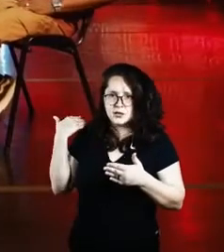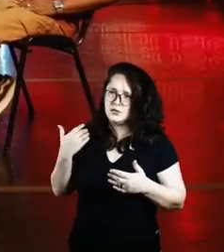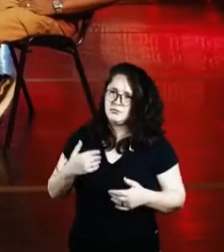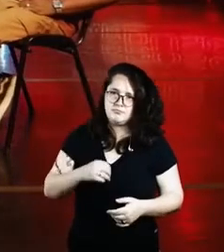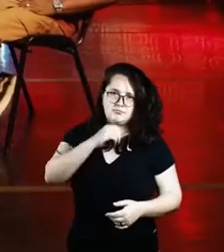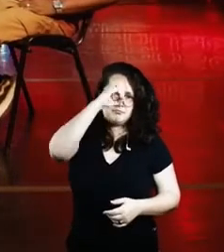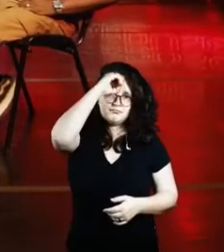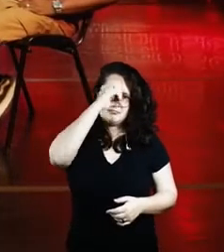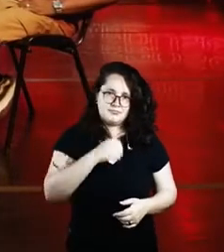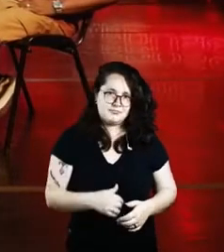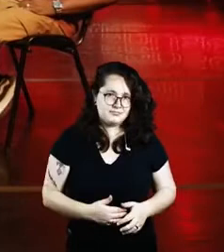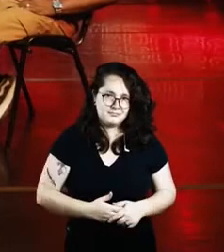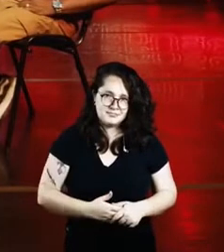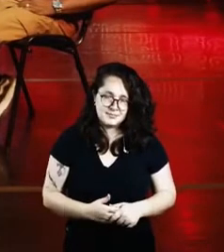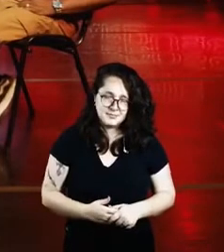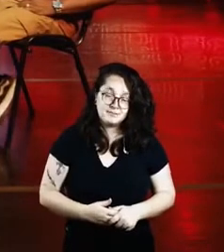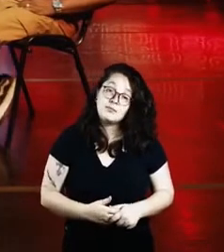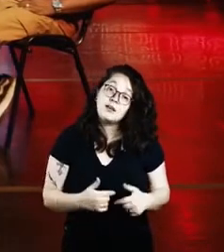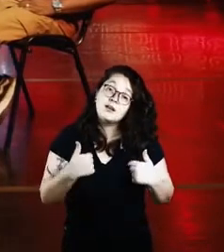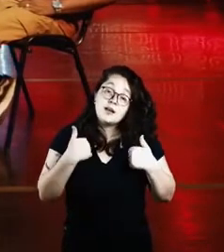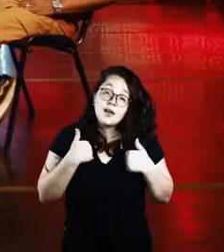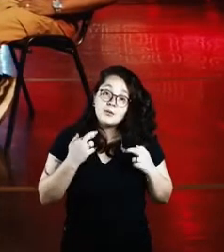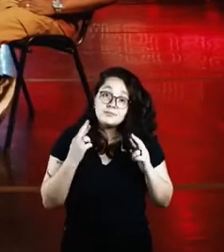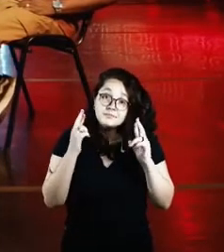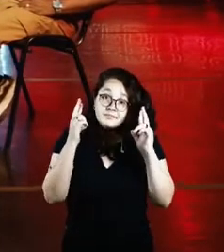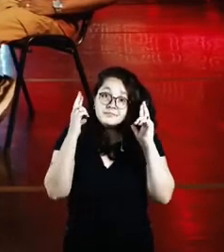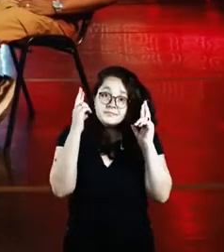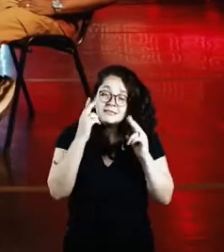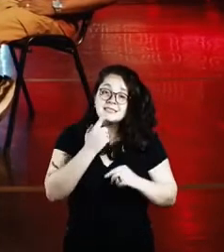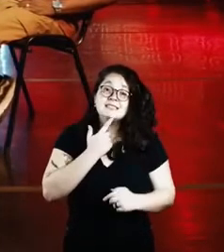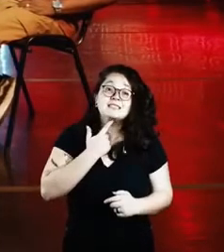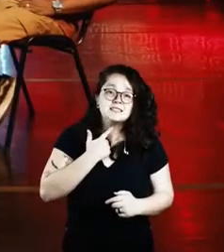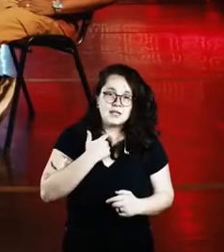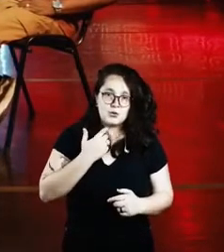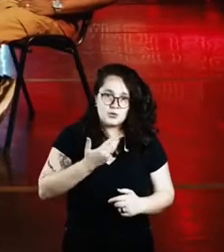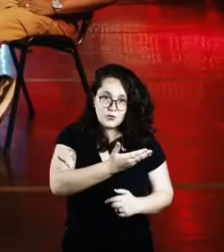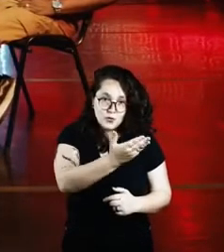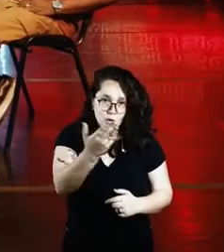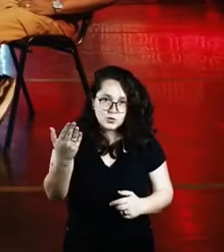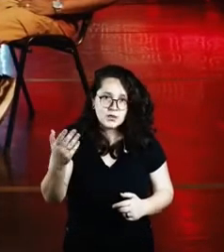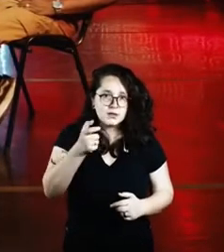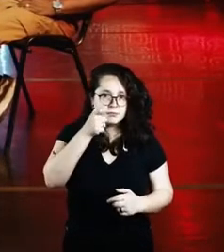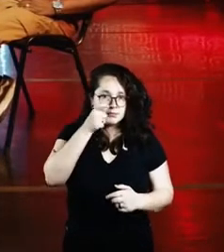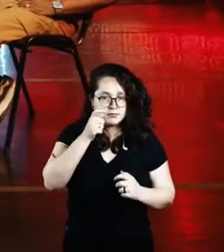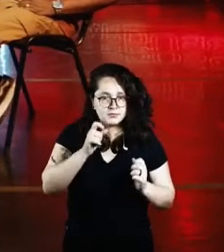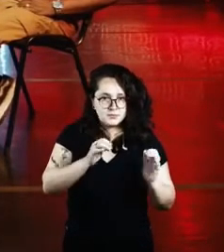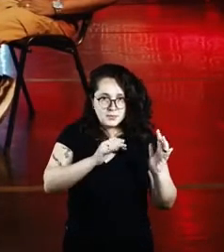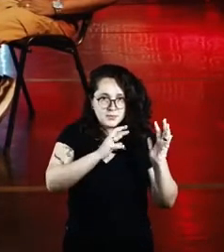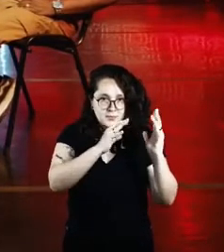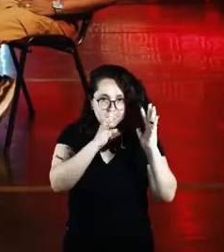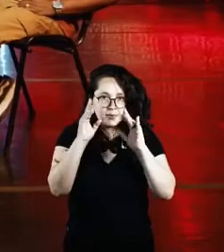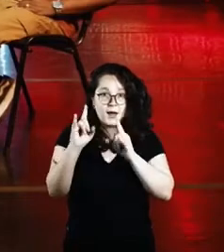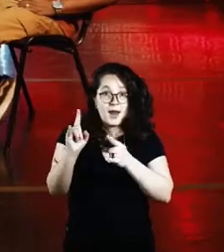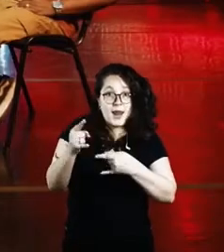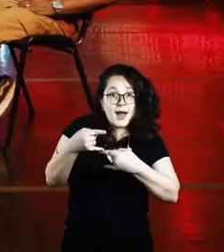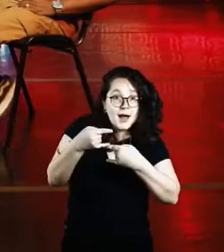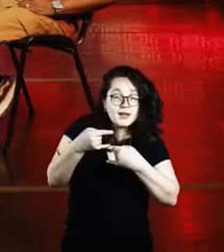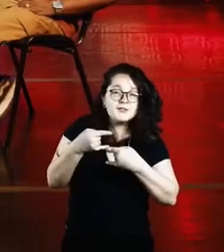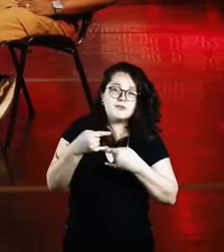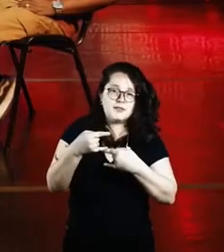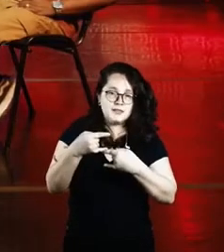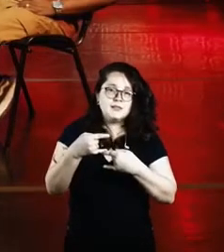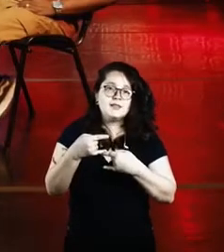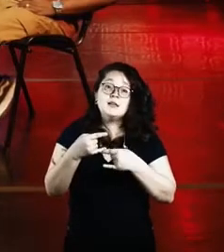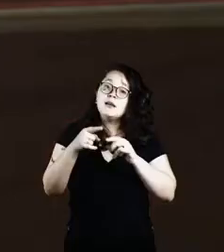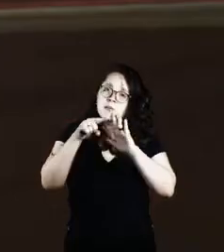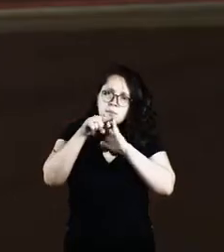muito assim que as pessoas que assistem, que irão assistir a live, ou que estão assistindo,